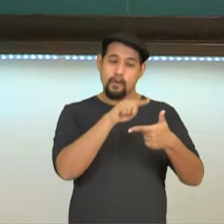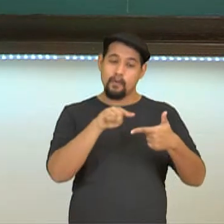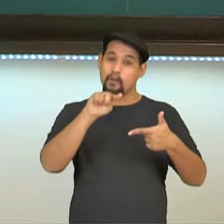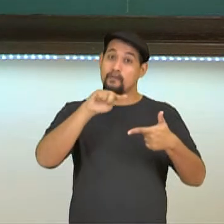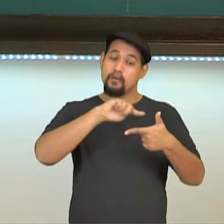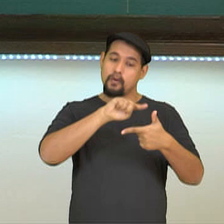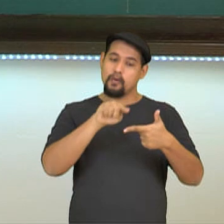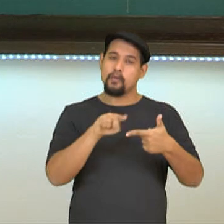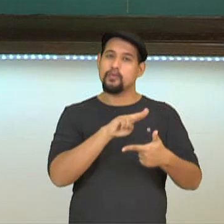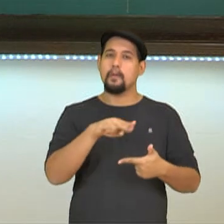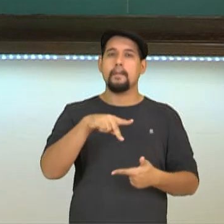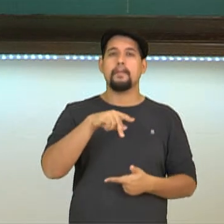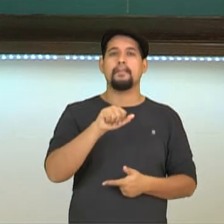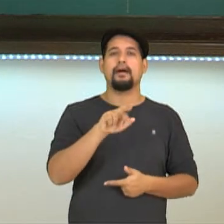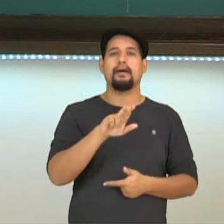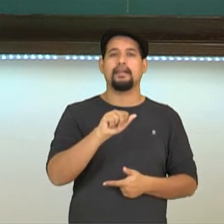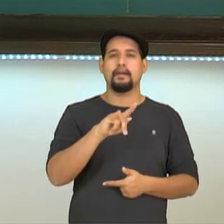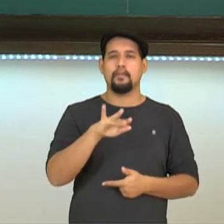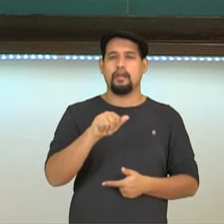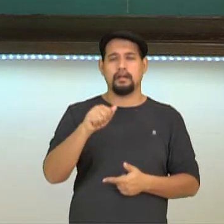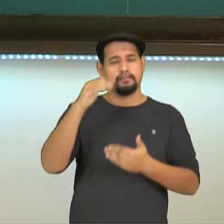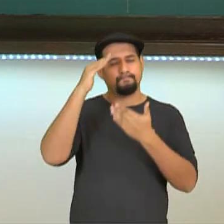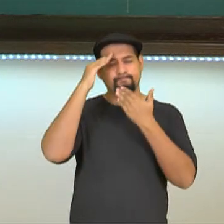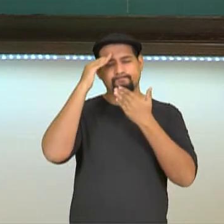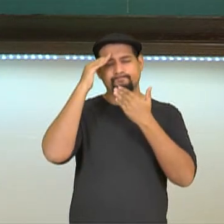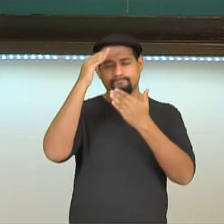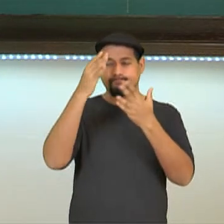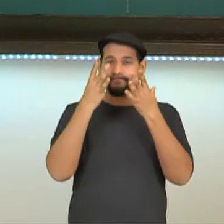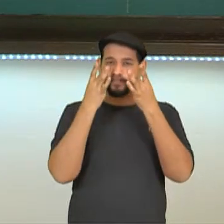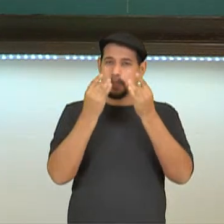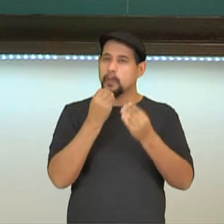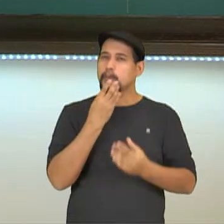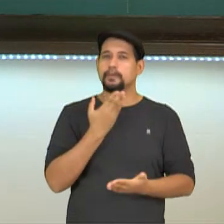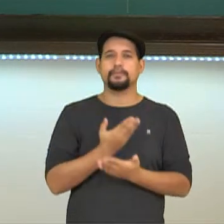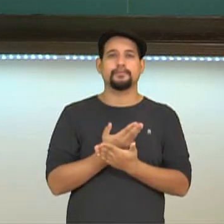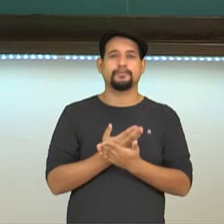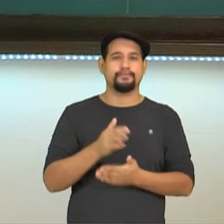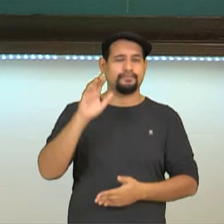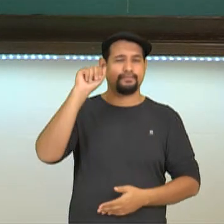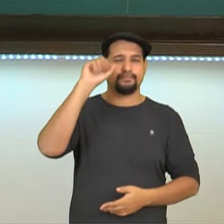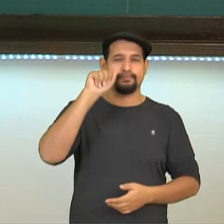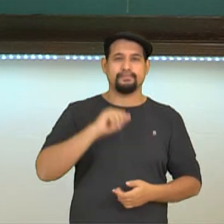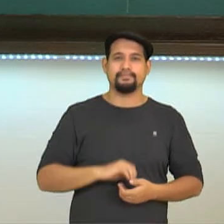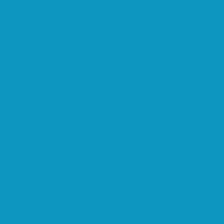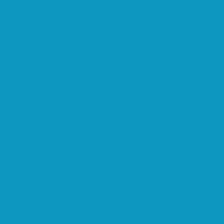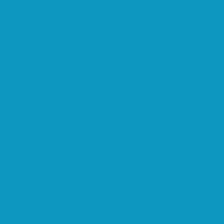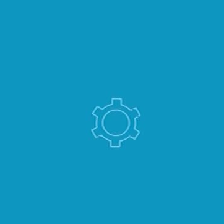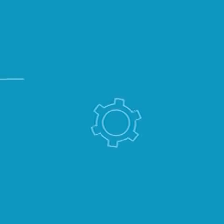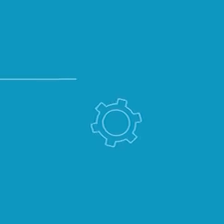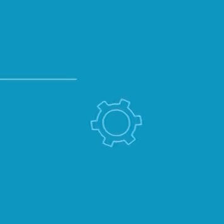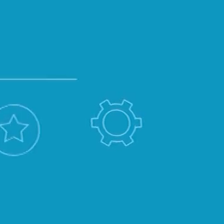chamada parábola. Eu agradeço pela sua atenção, bons estudos e até a próxima aula.